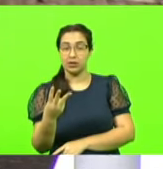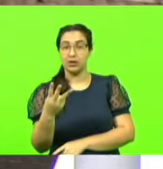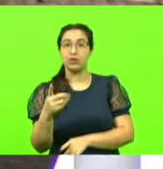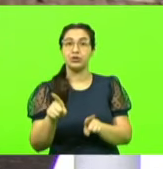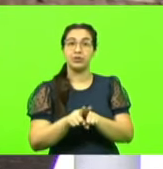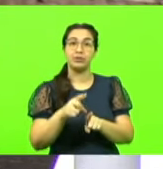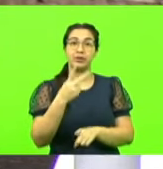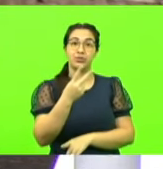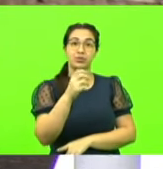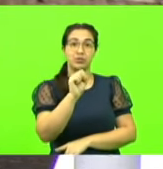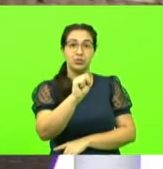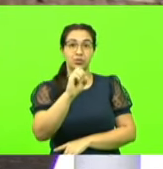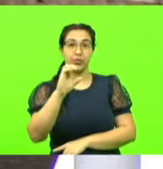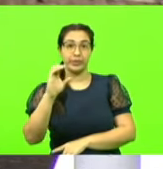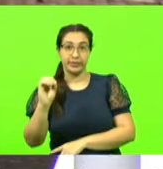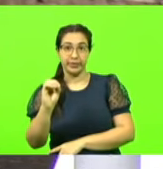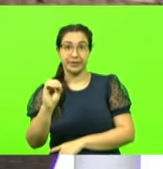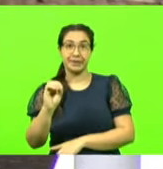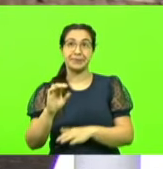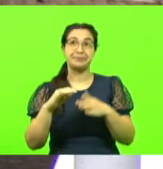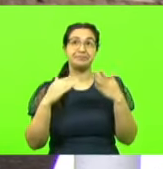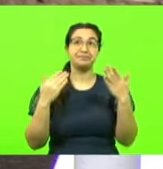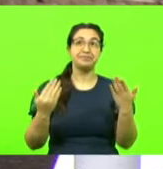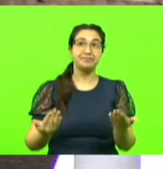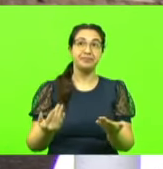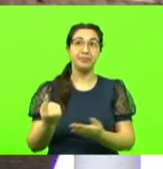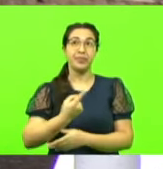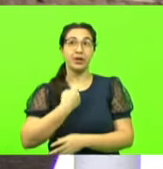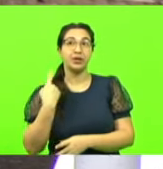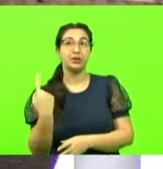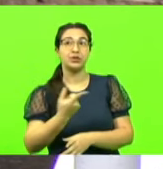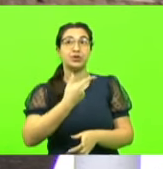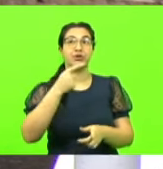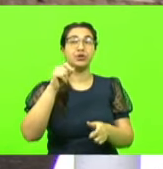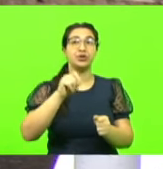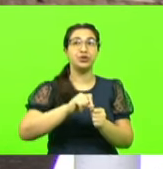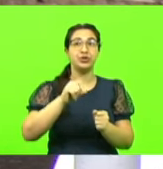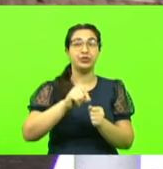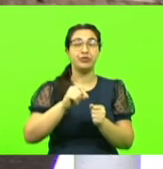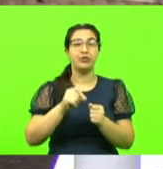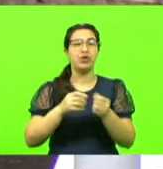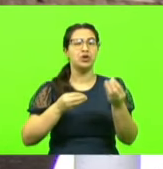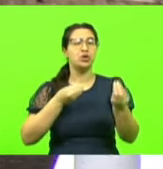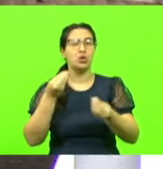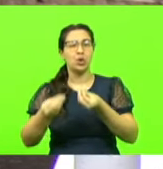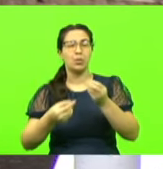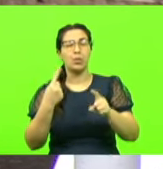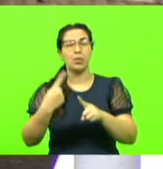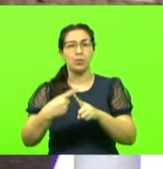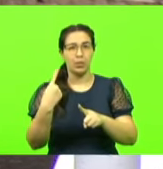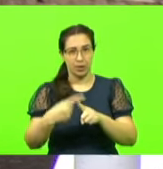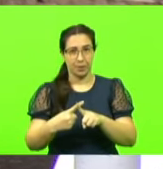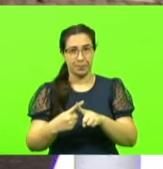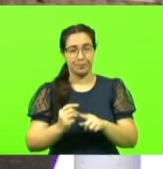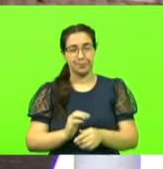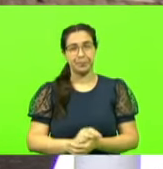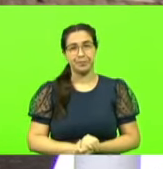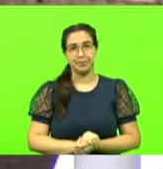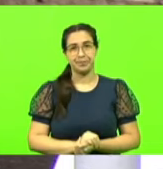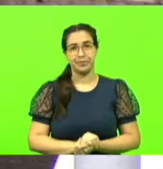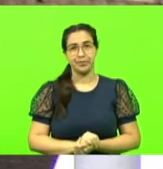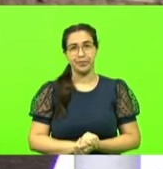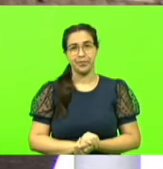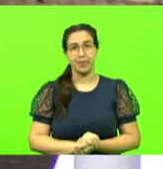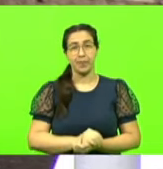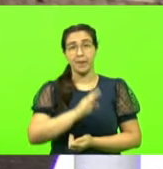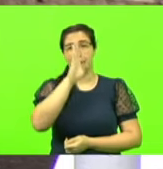280 também. E nós fizemos isso, senhor presidente, porque os principais